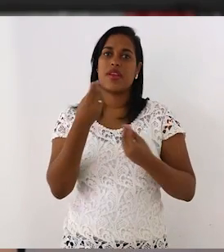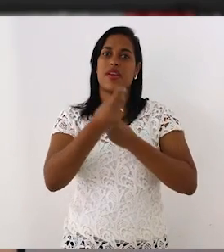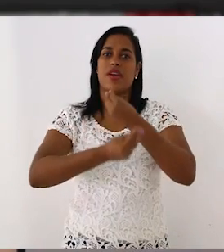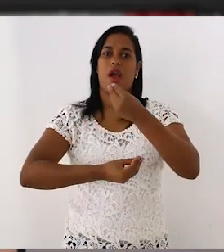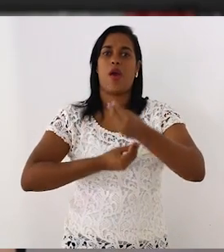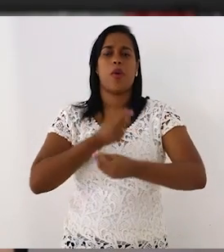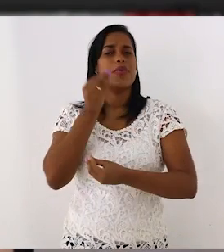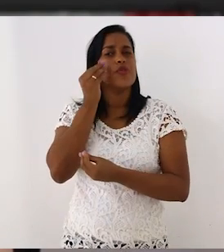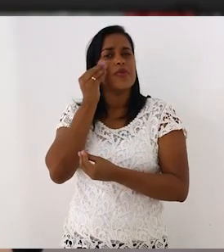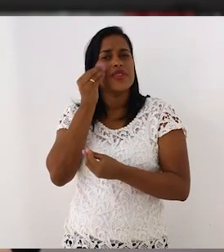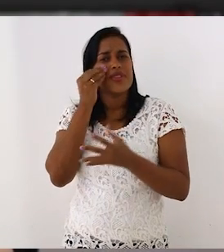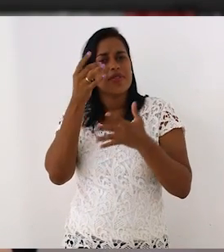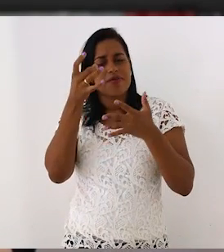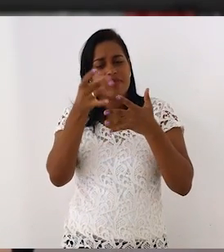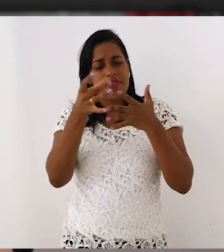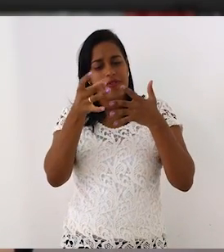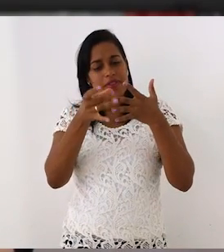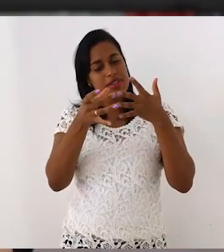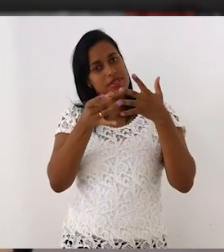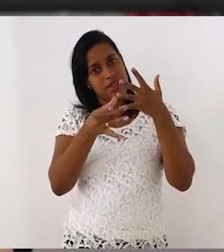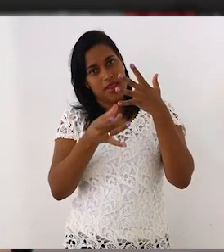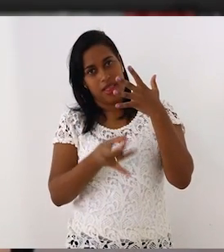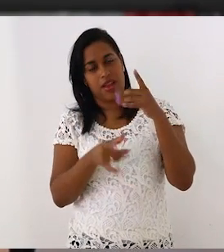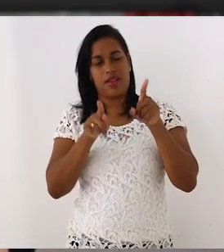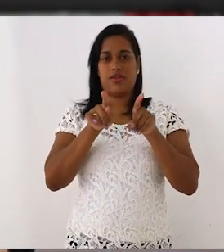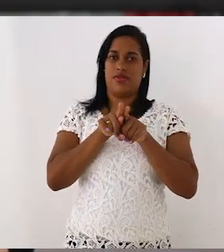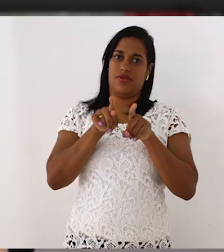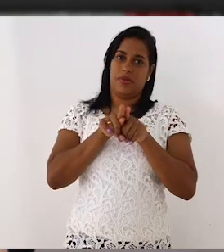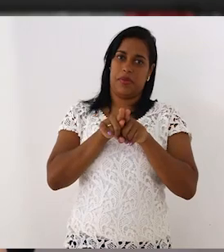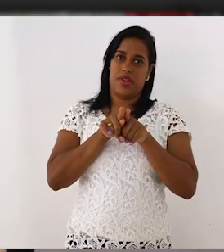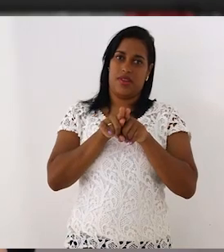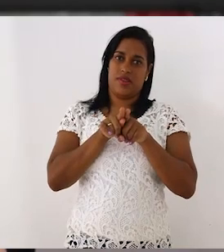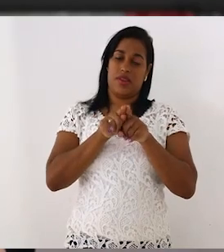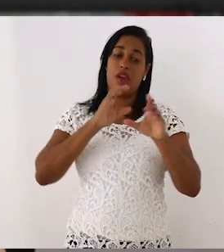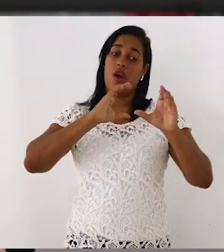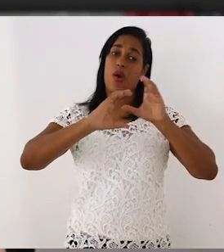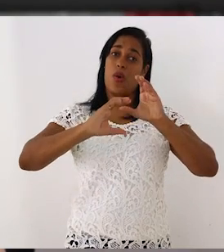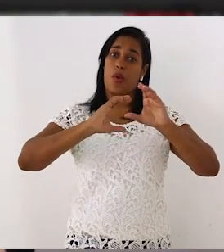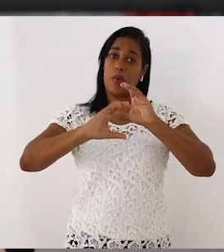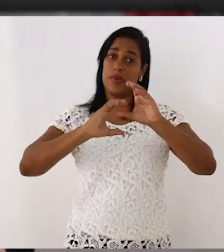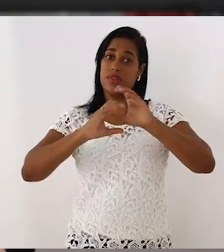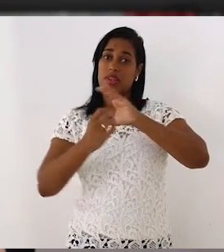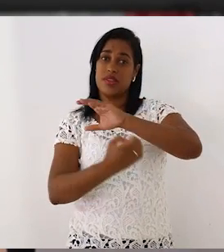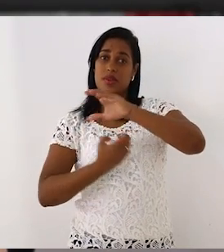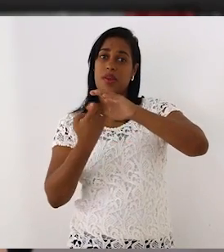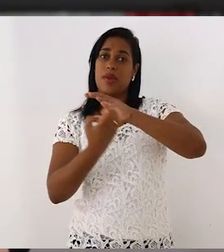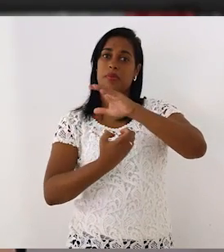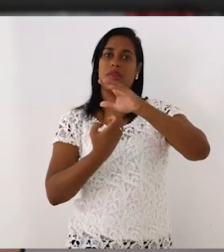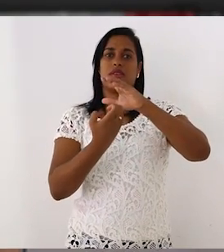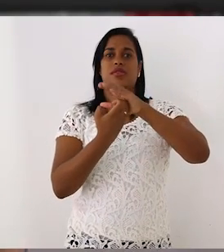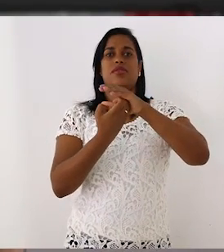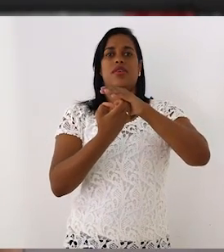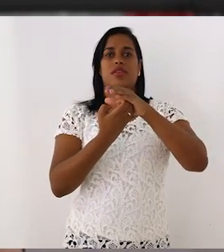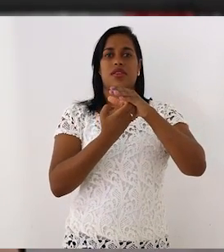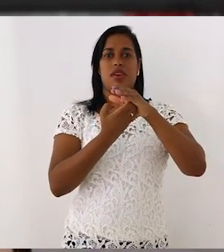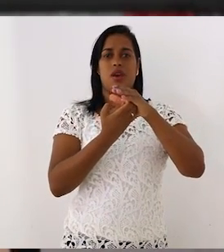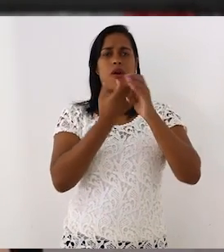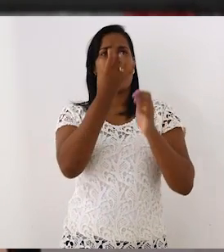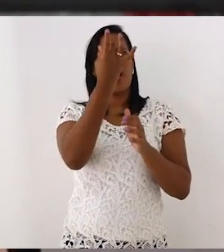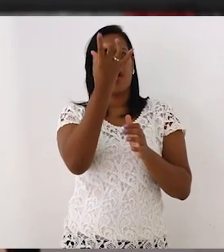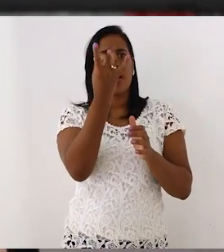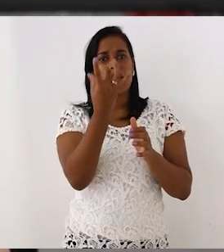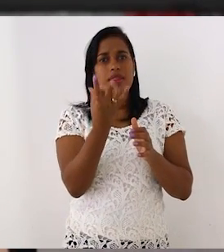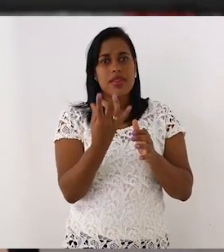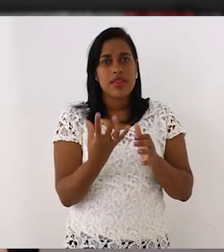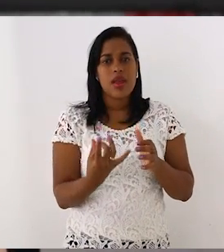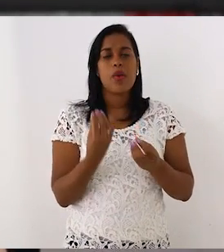suas especificidades, né? E aqui iniciaremos com a comunicação intra e interpessoal em suas características e como